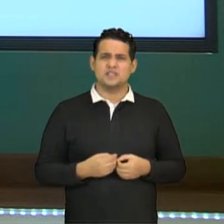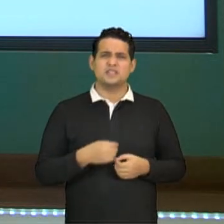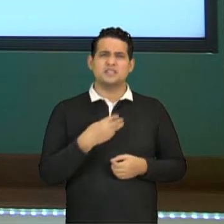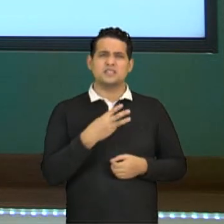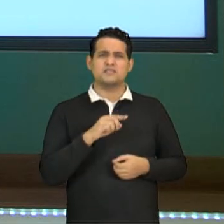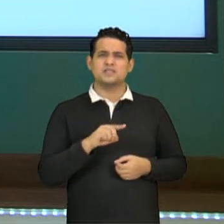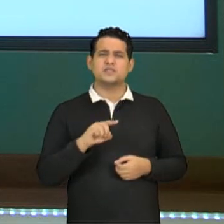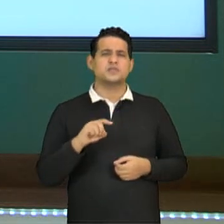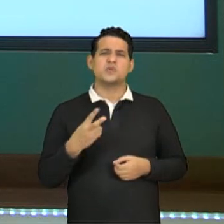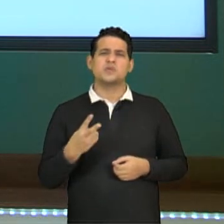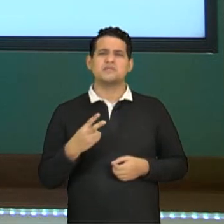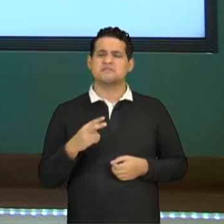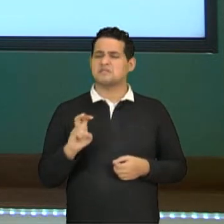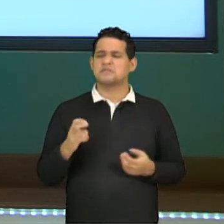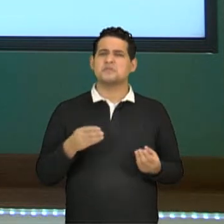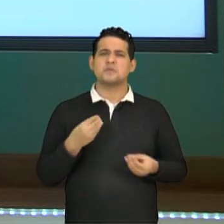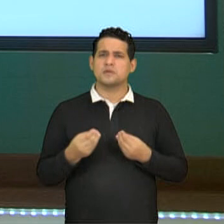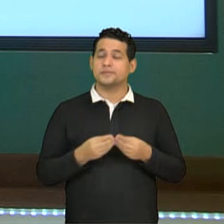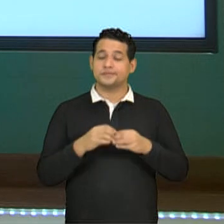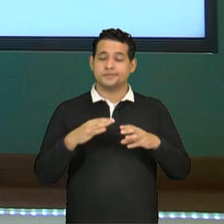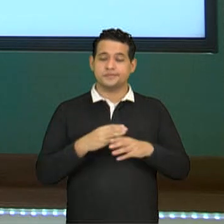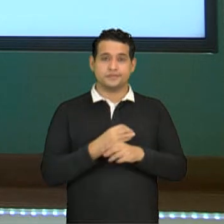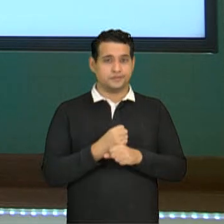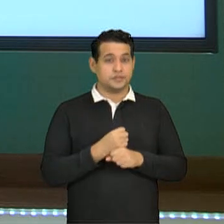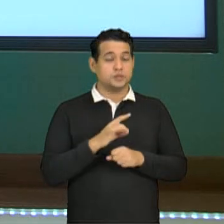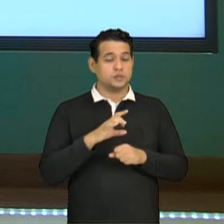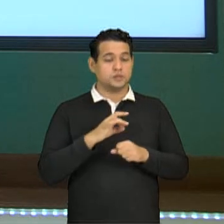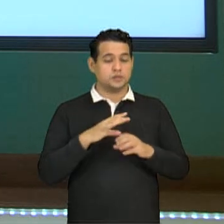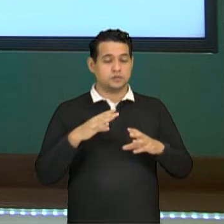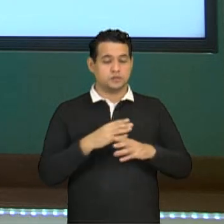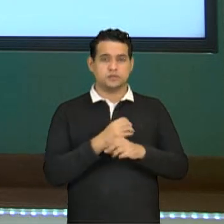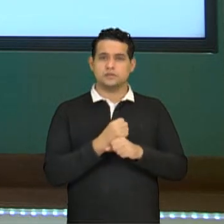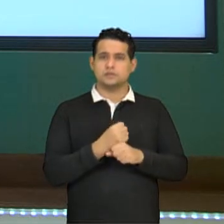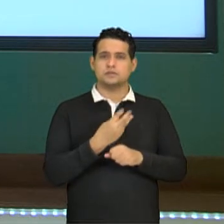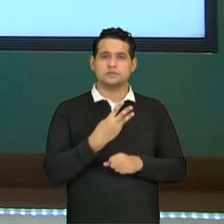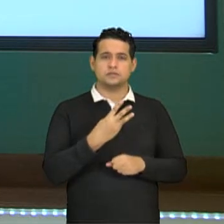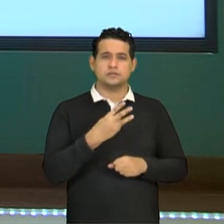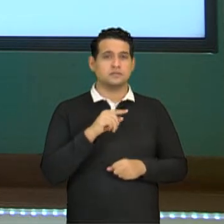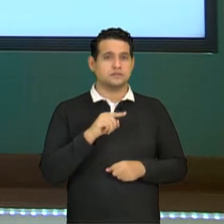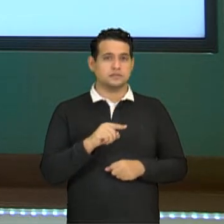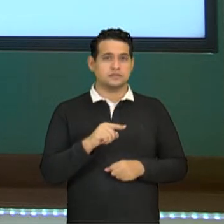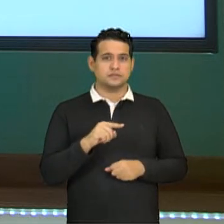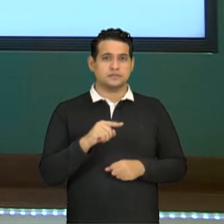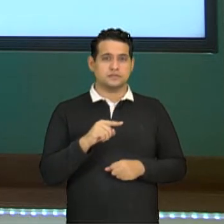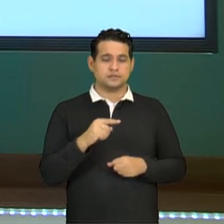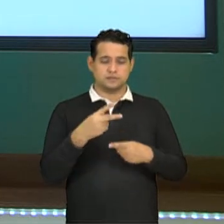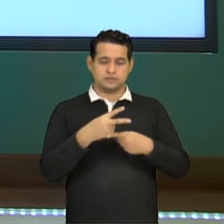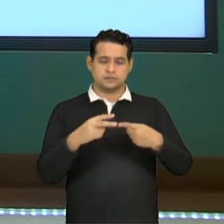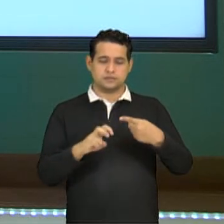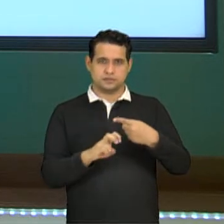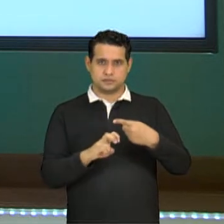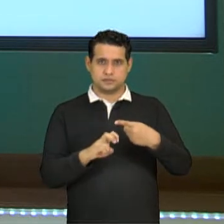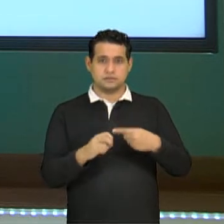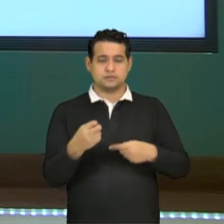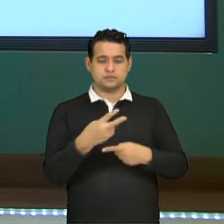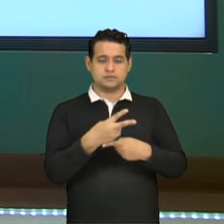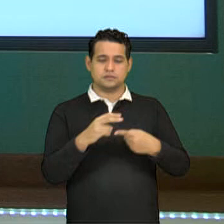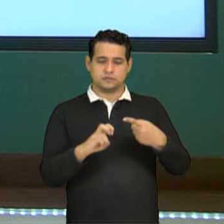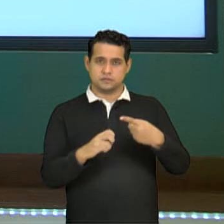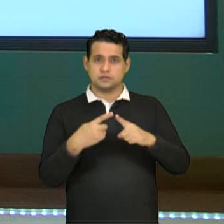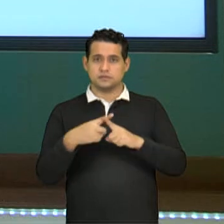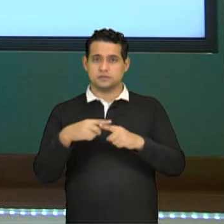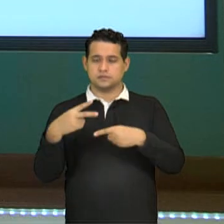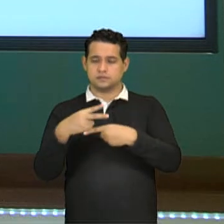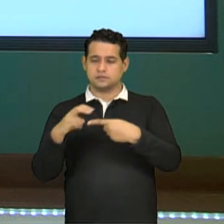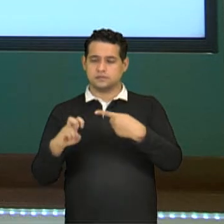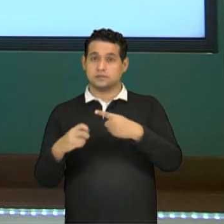2/5? Olha, é só multiplicar 3 vezes, ou é só somar 3 vezes o 2/5. 2/5 mais 2/5 mais